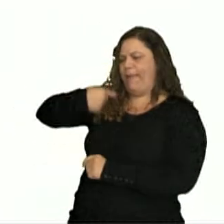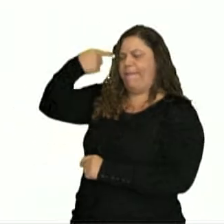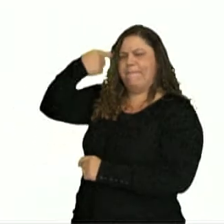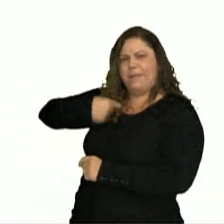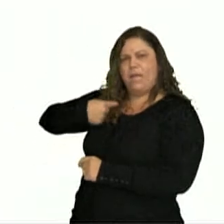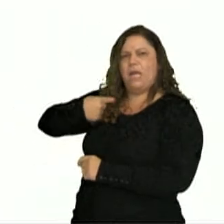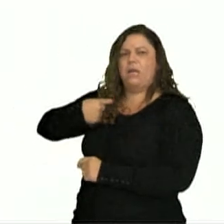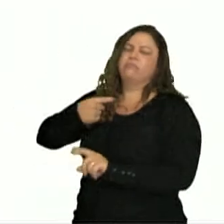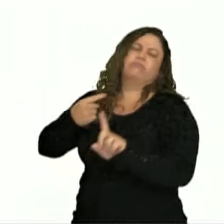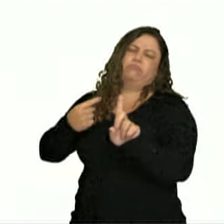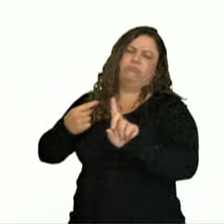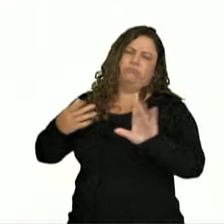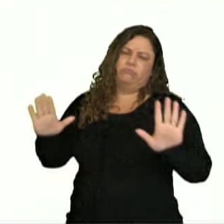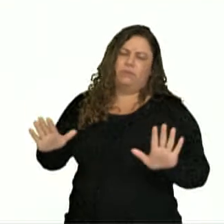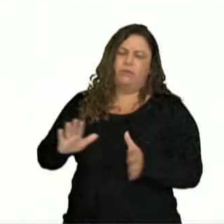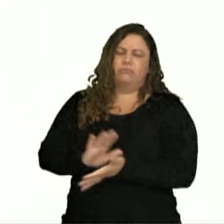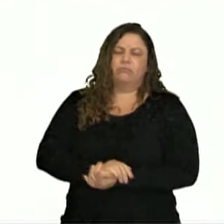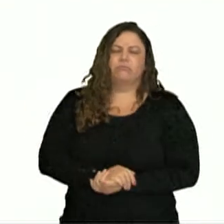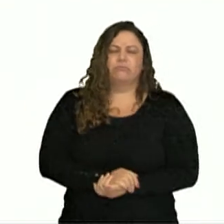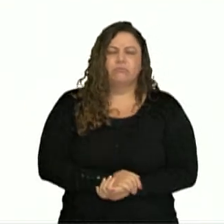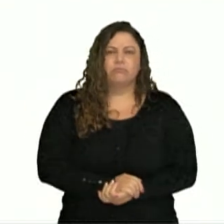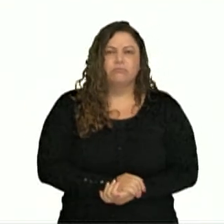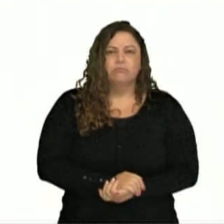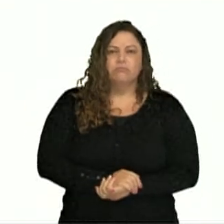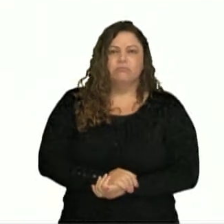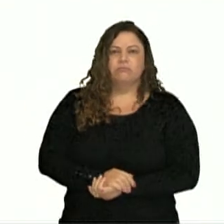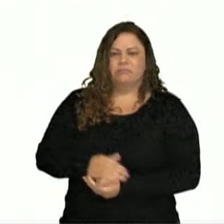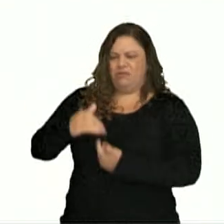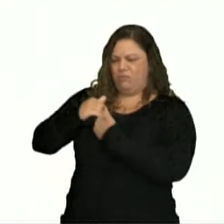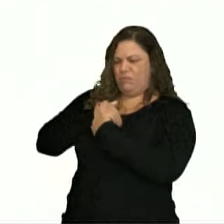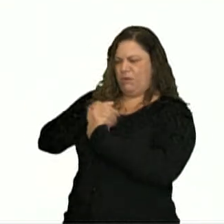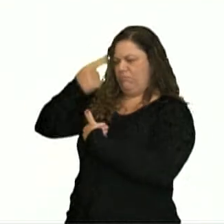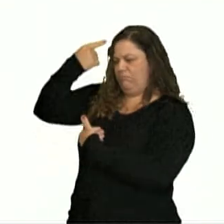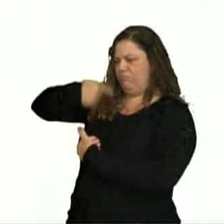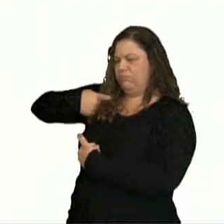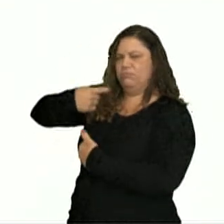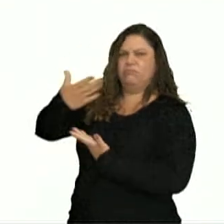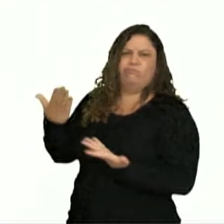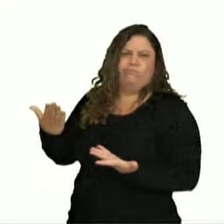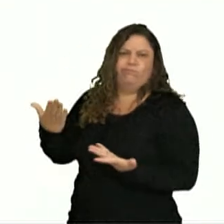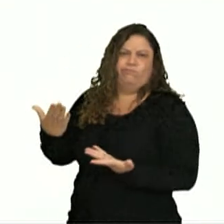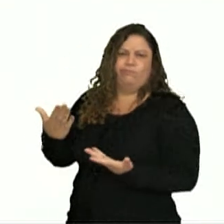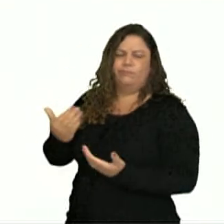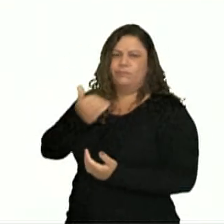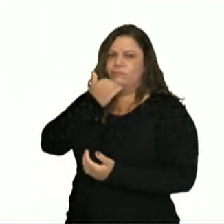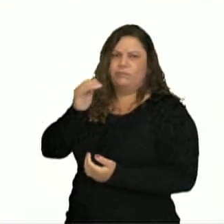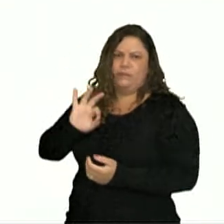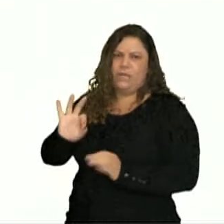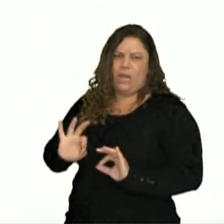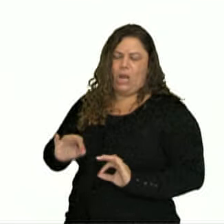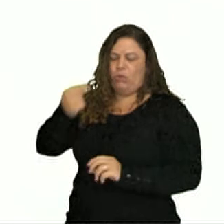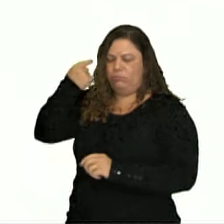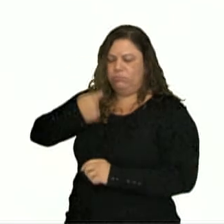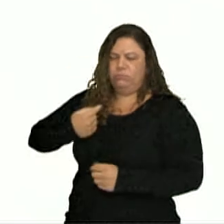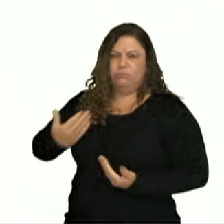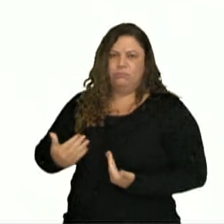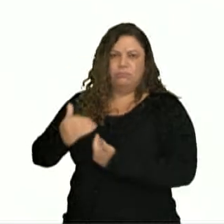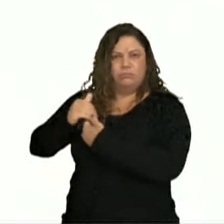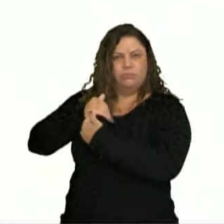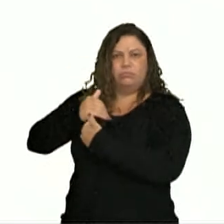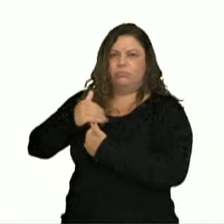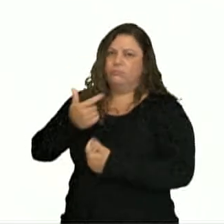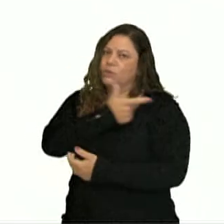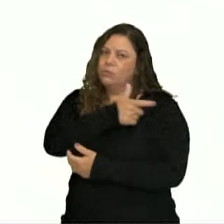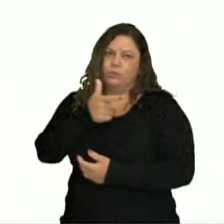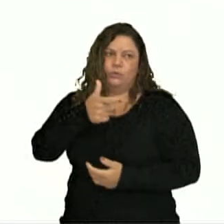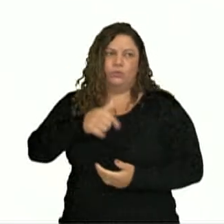imperativo trata-se de ordens, conselhos, então uma pessoa não fica dando ordens, conselhos, instruções para si mesma. Então, por isso, não temos